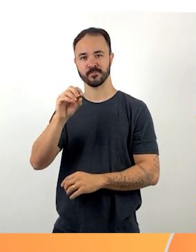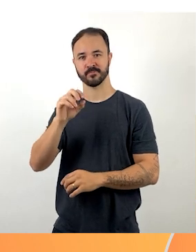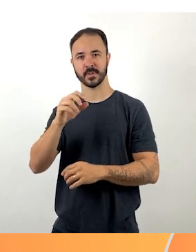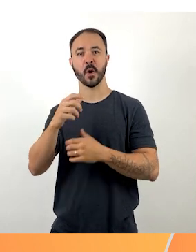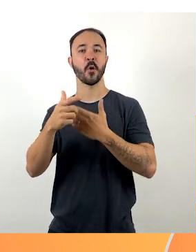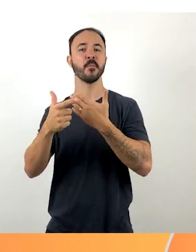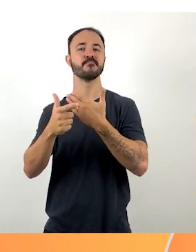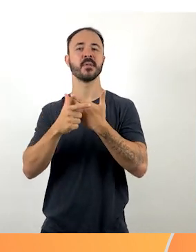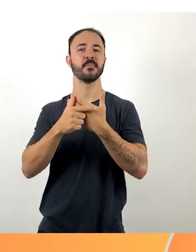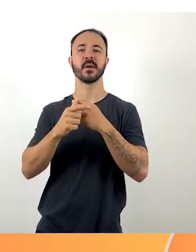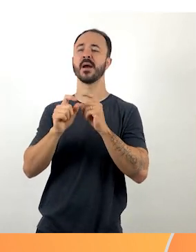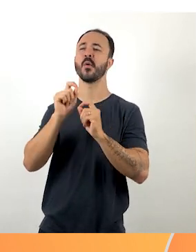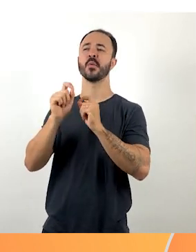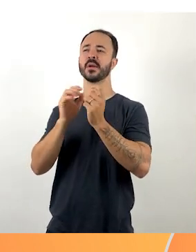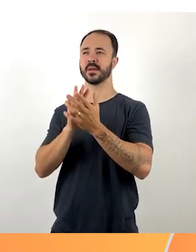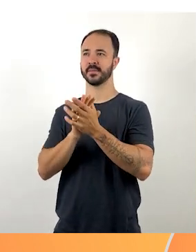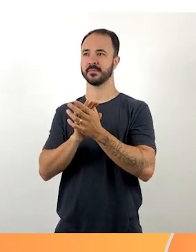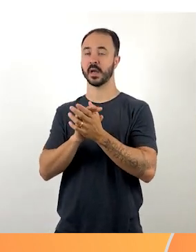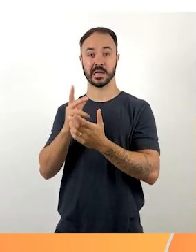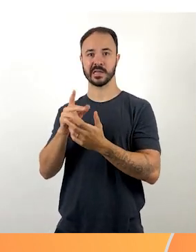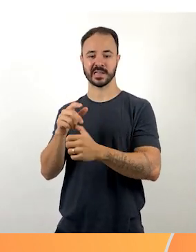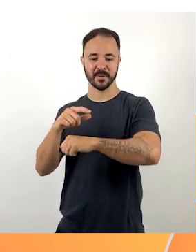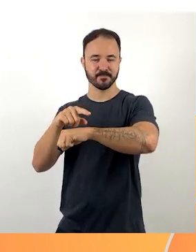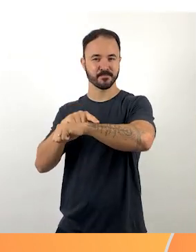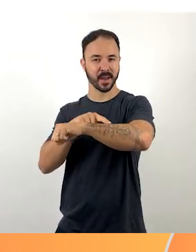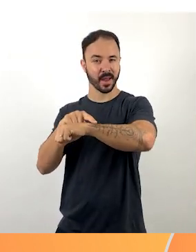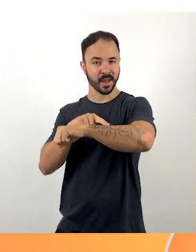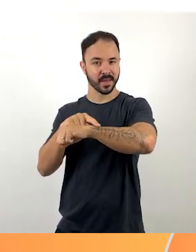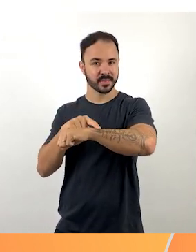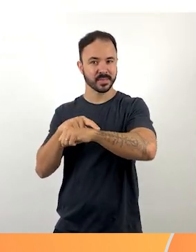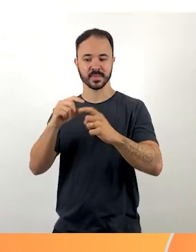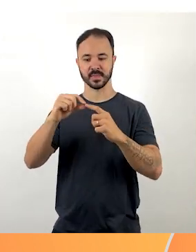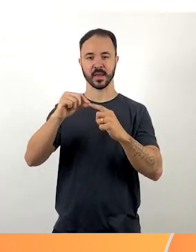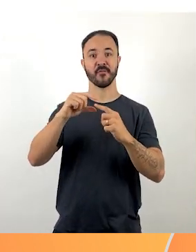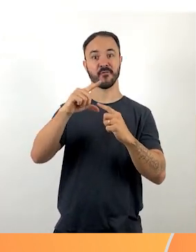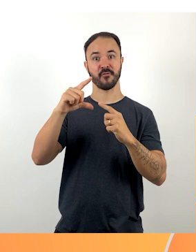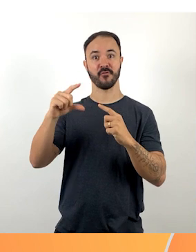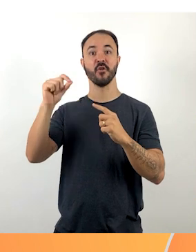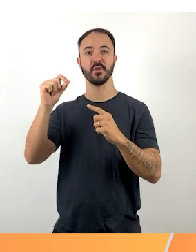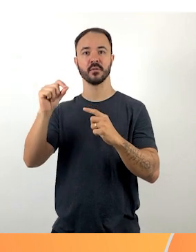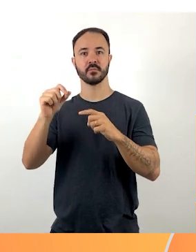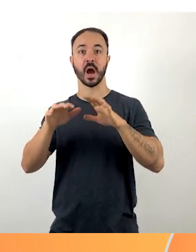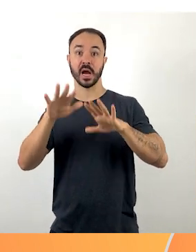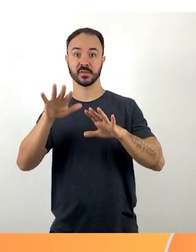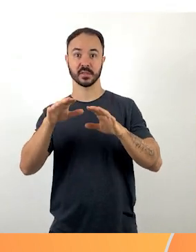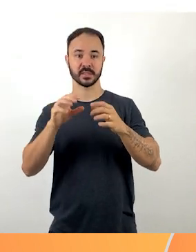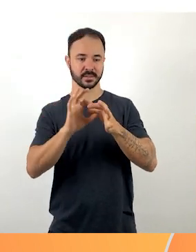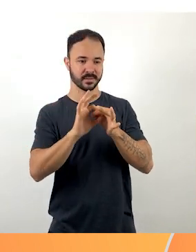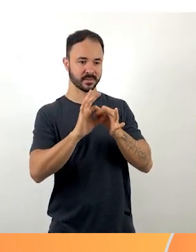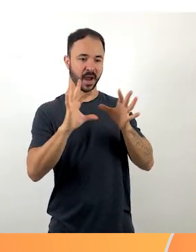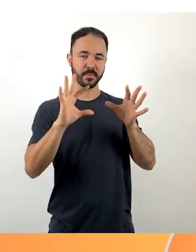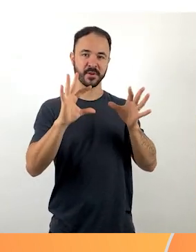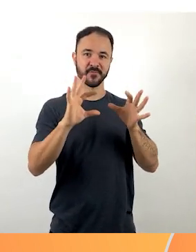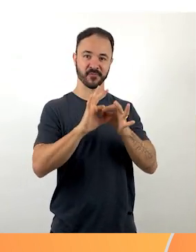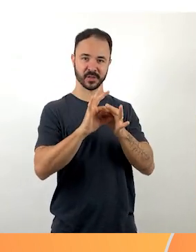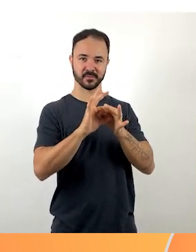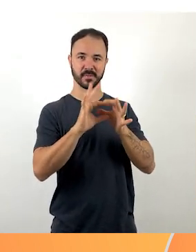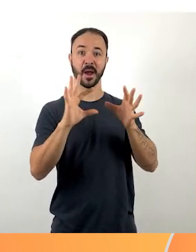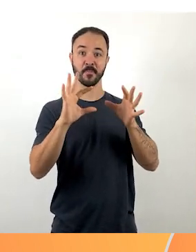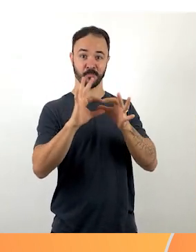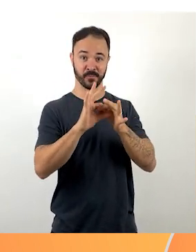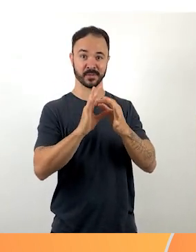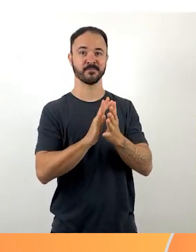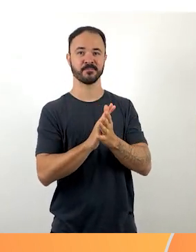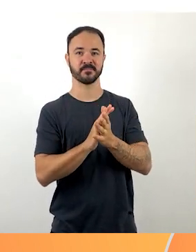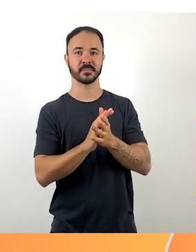por aberturas presentes na epiderme do vegetal. Essas células, que ora estão abertas, ora estão fechadas, são chamadas células